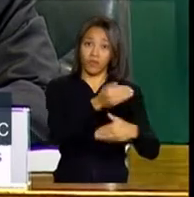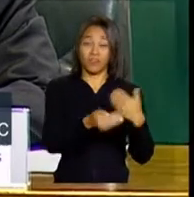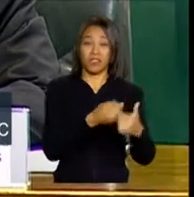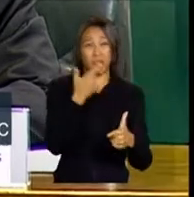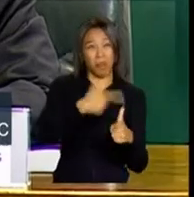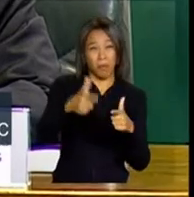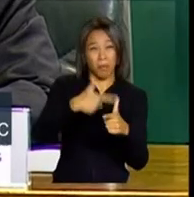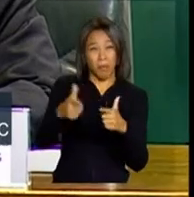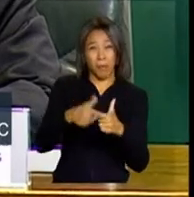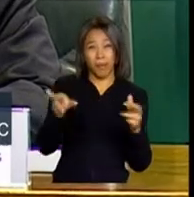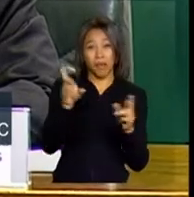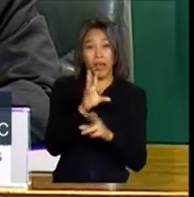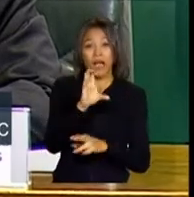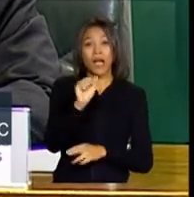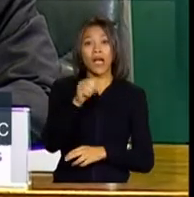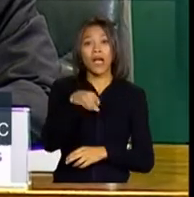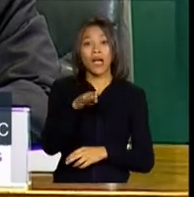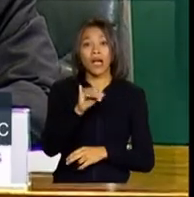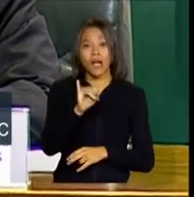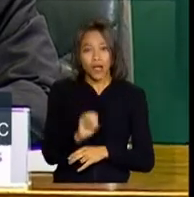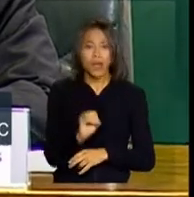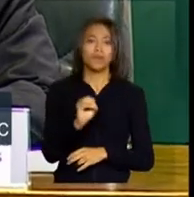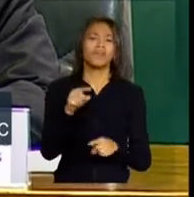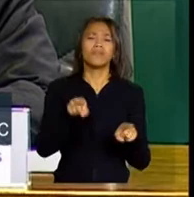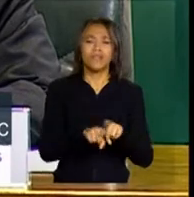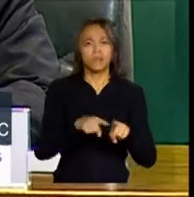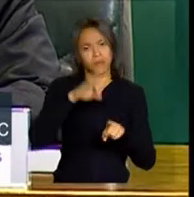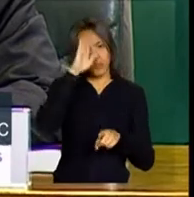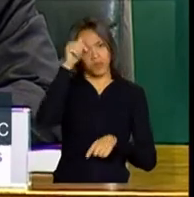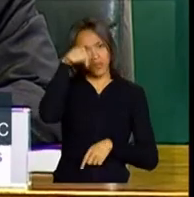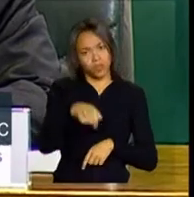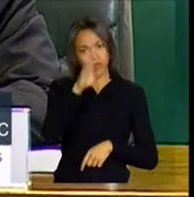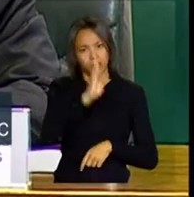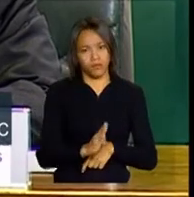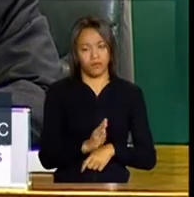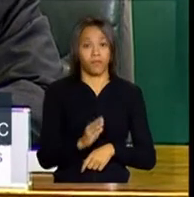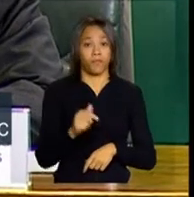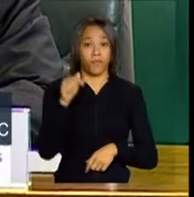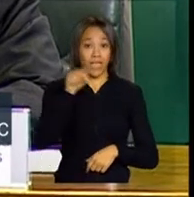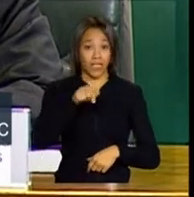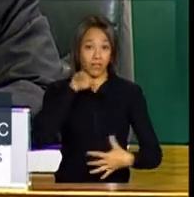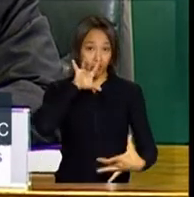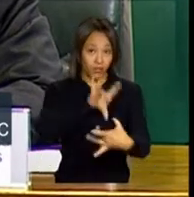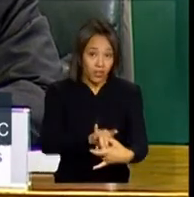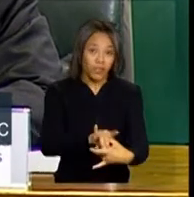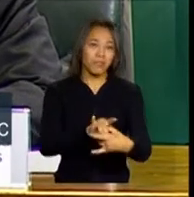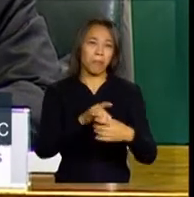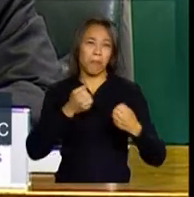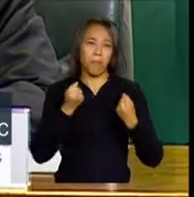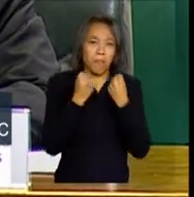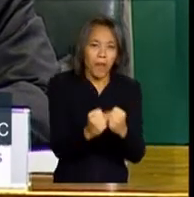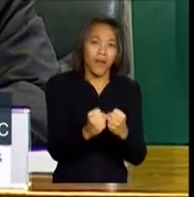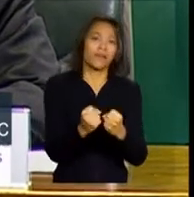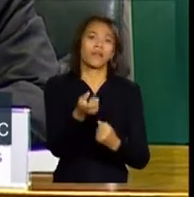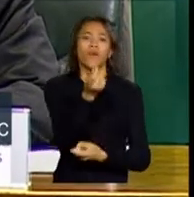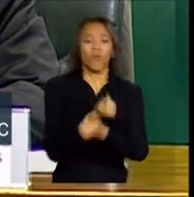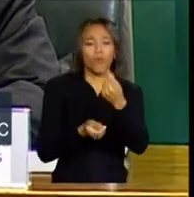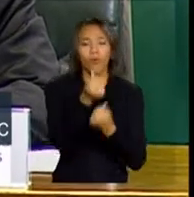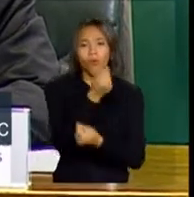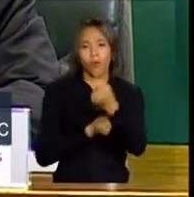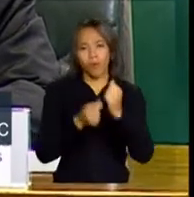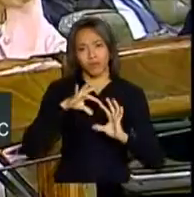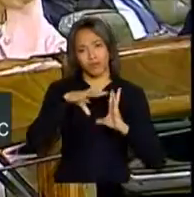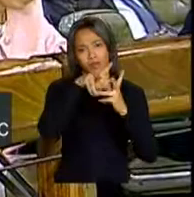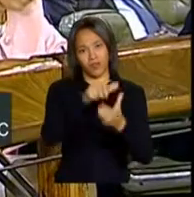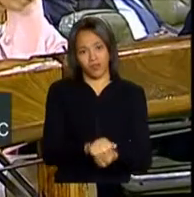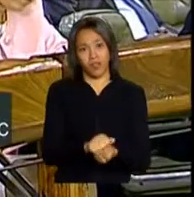os mercados cambiais dos países emergentes inclusive do Brasil esse cenário impacta o comércio internacional que se reduz